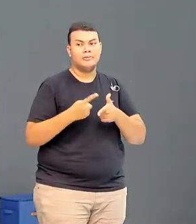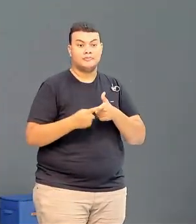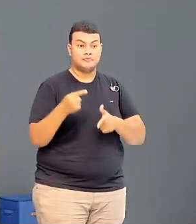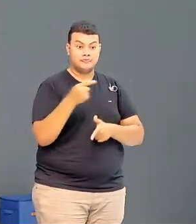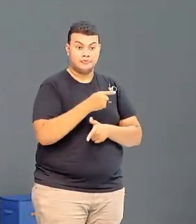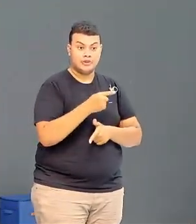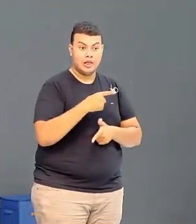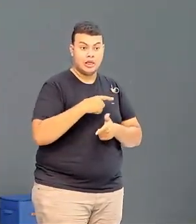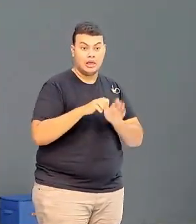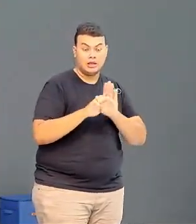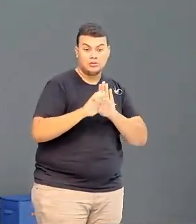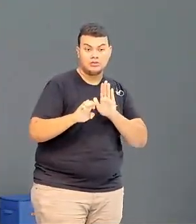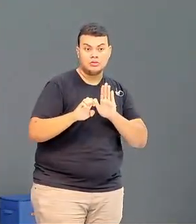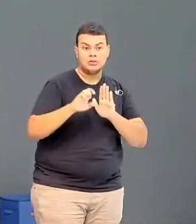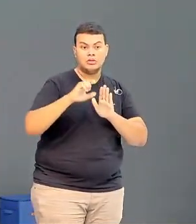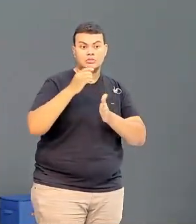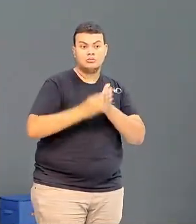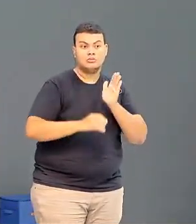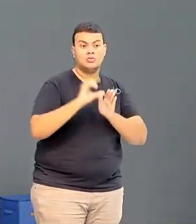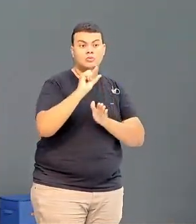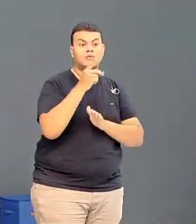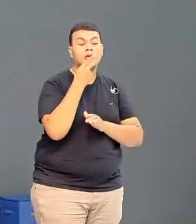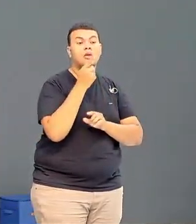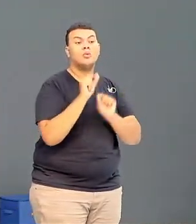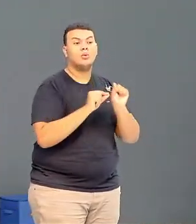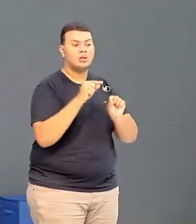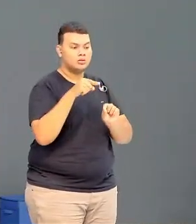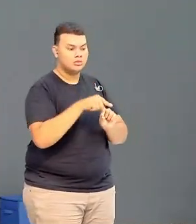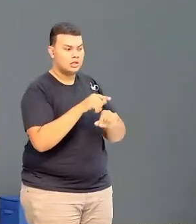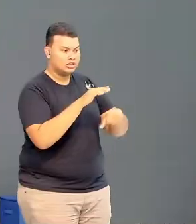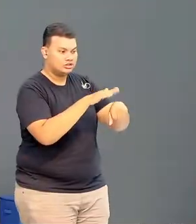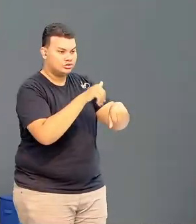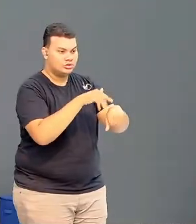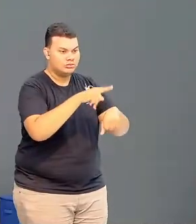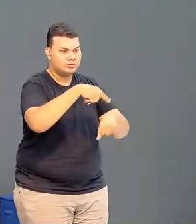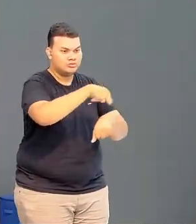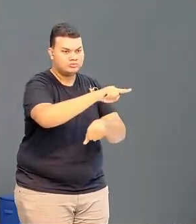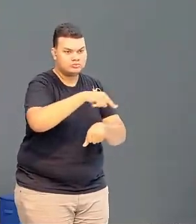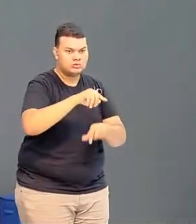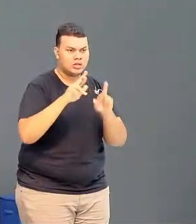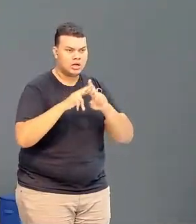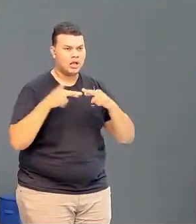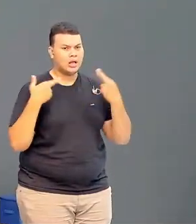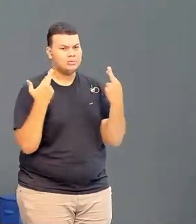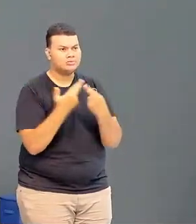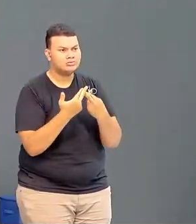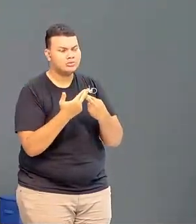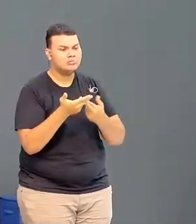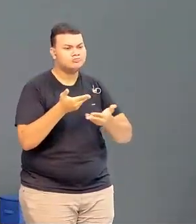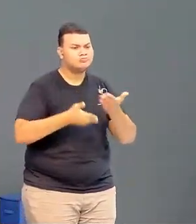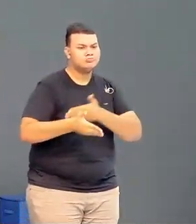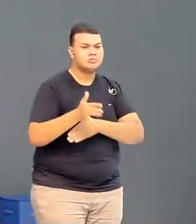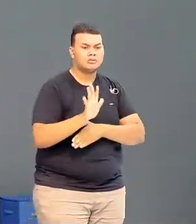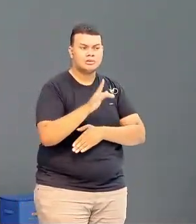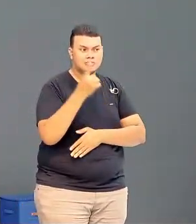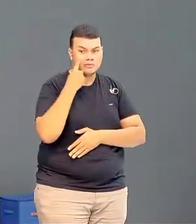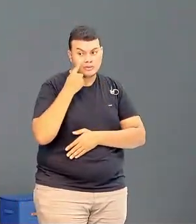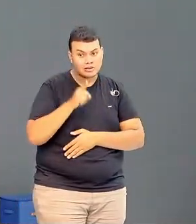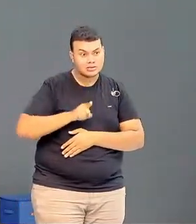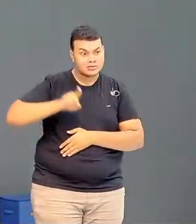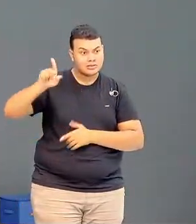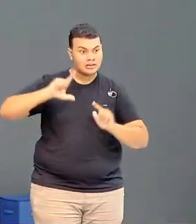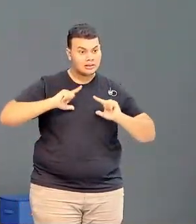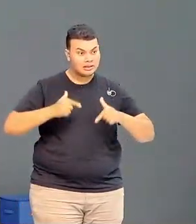Êxodo capítulo 1, a palavra diz que o próprio rei chama os conselheiros e diz para eles: a gente tem um problema, esse povo